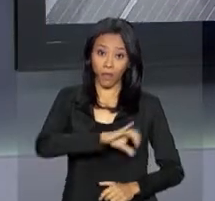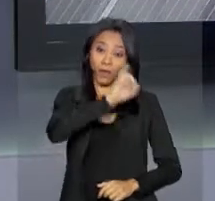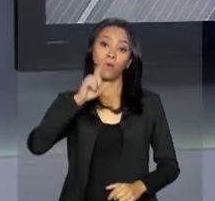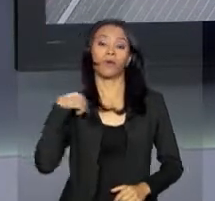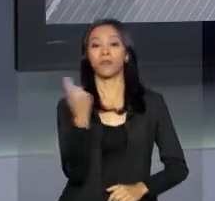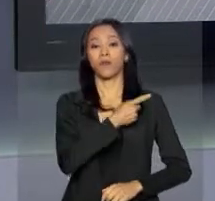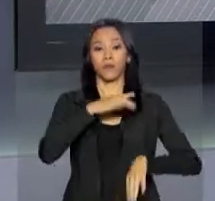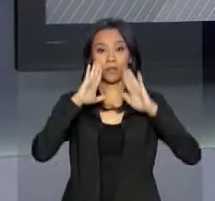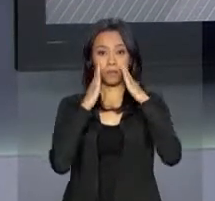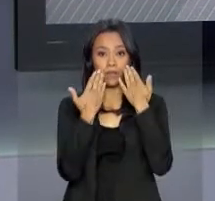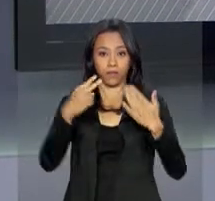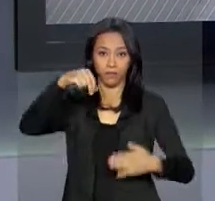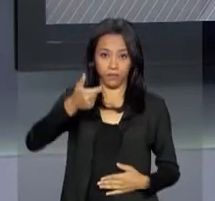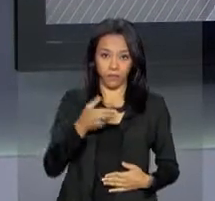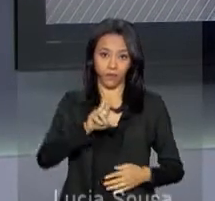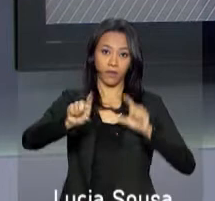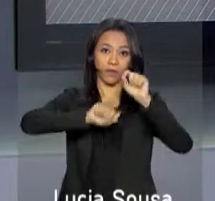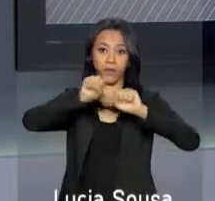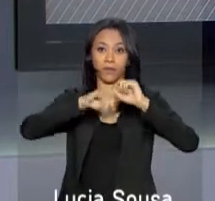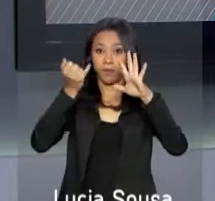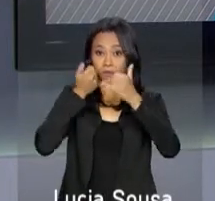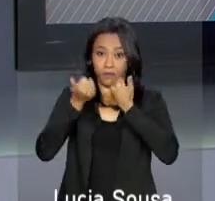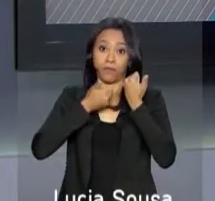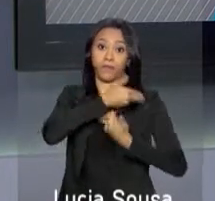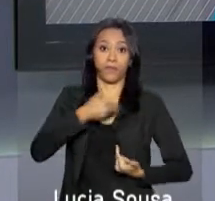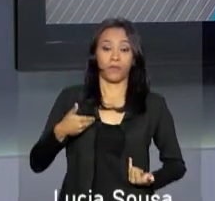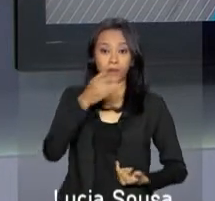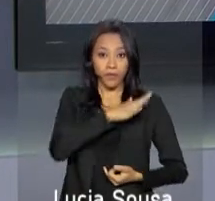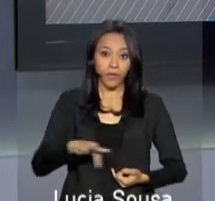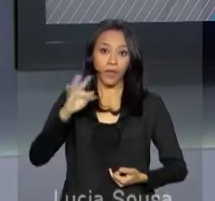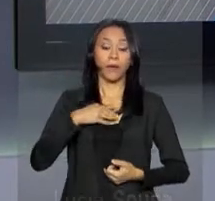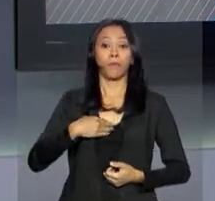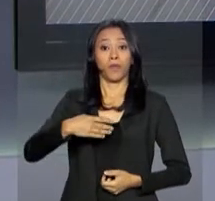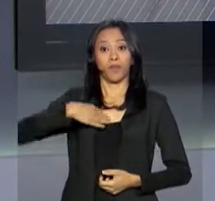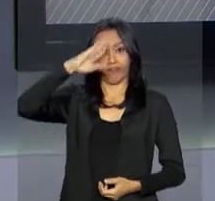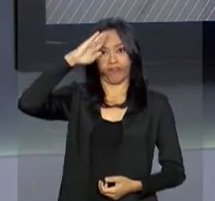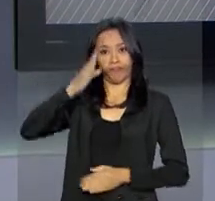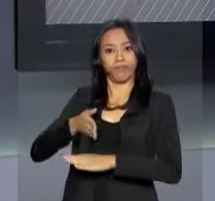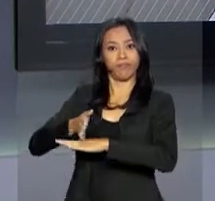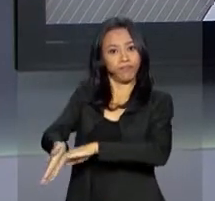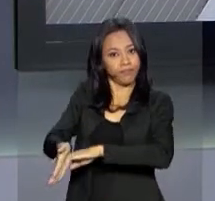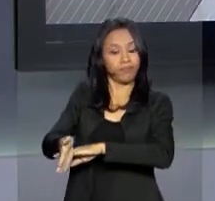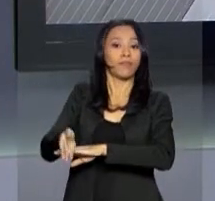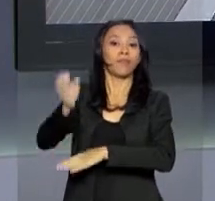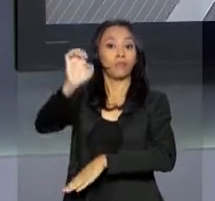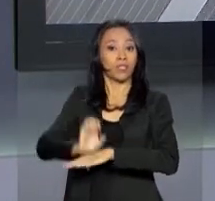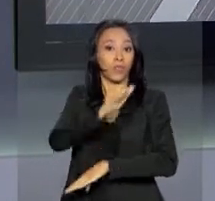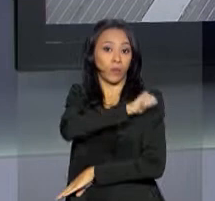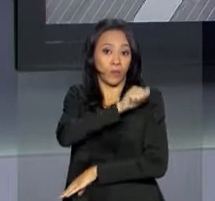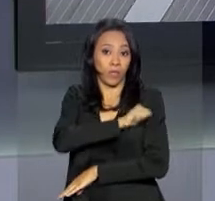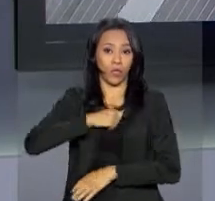Olá, estamos de volta com o repórter NBR e as notícias do governo federal. Intervenção no Rio de Janeiro. Na próxima semana, o